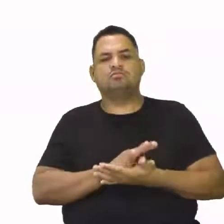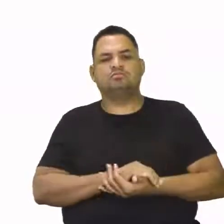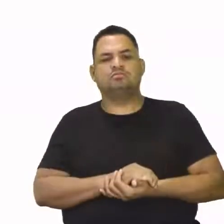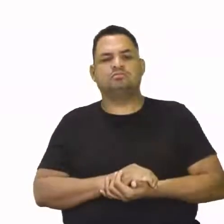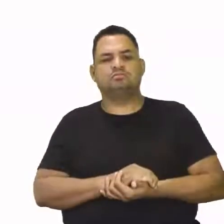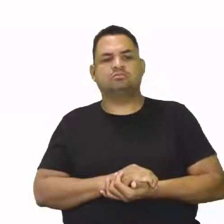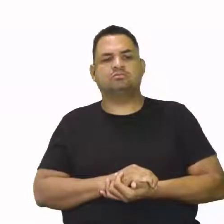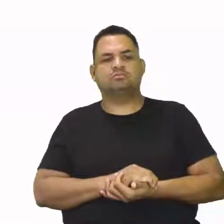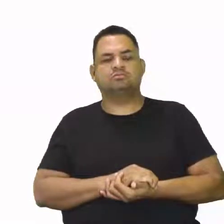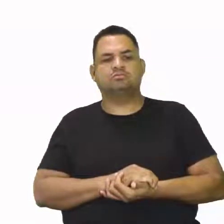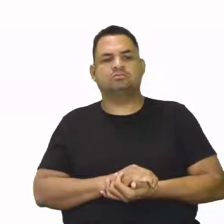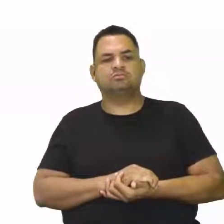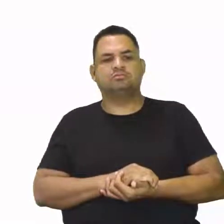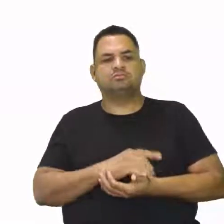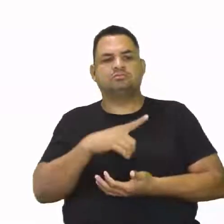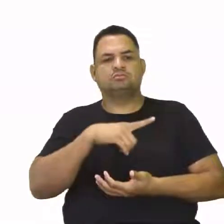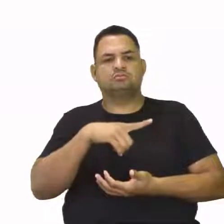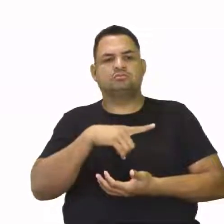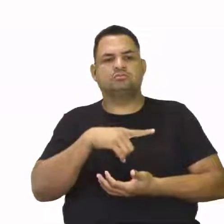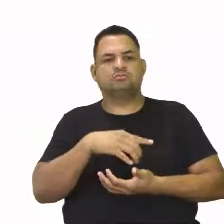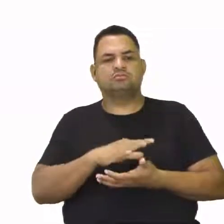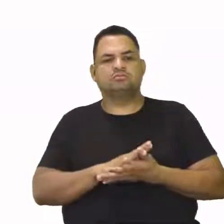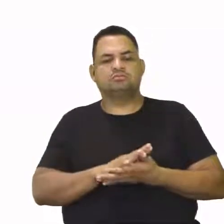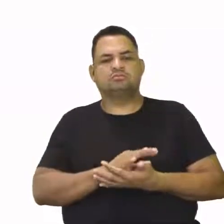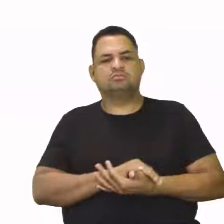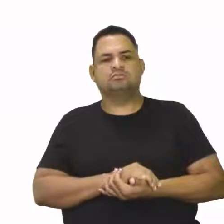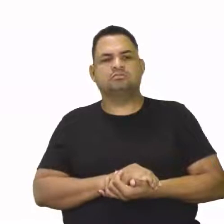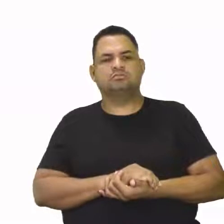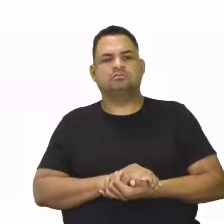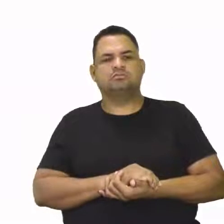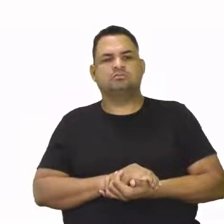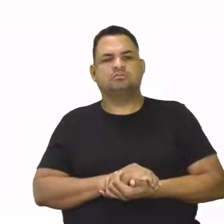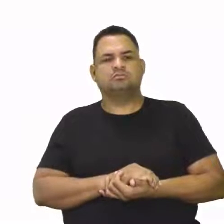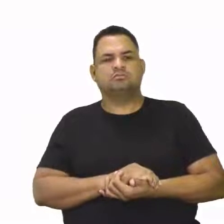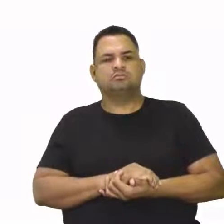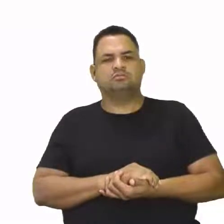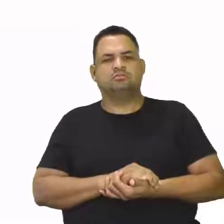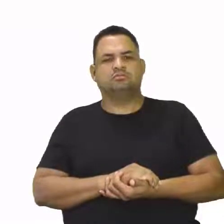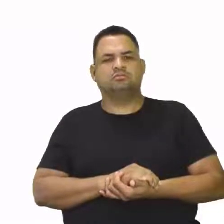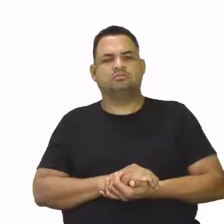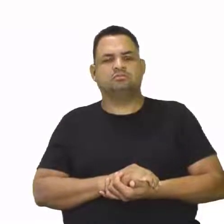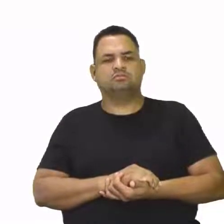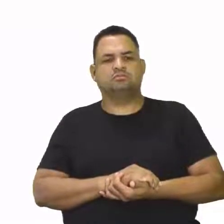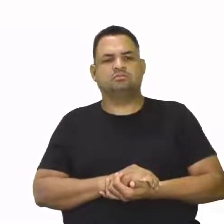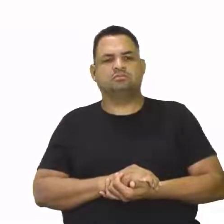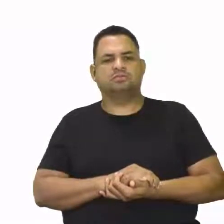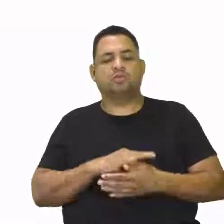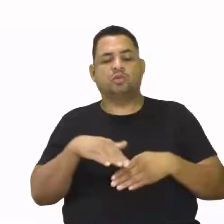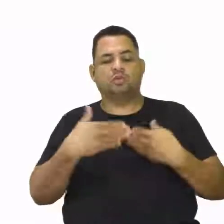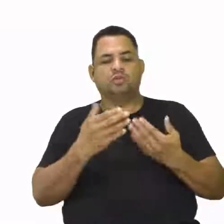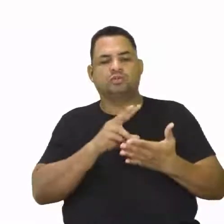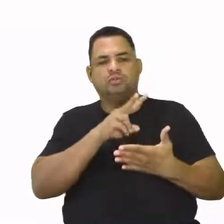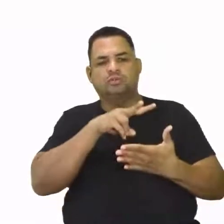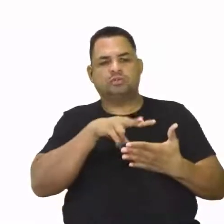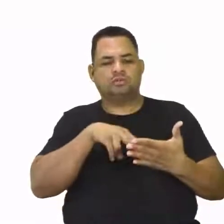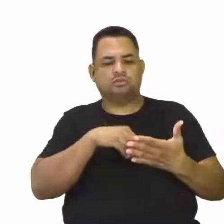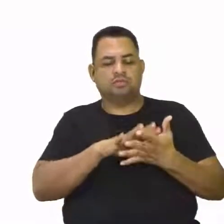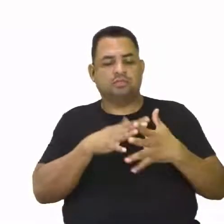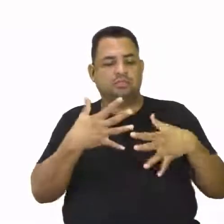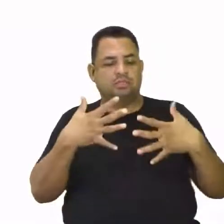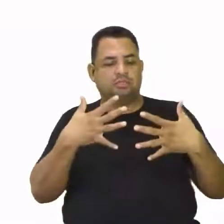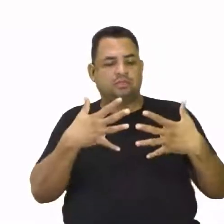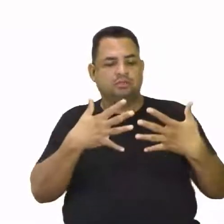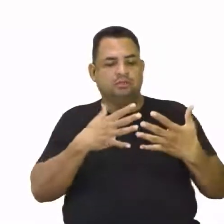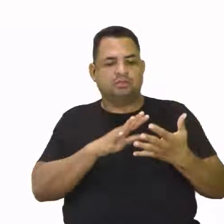modo. De tempo, a gente tem um exemplo, quando leía, le temblaban las manos. Quando lia, lhe tremiam as